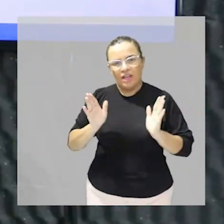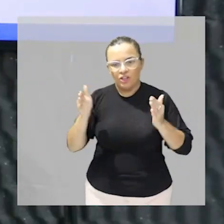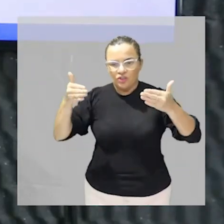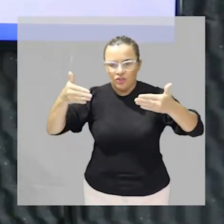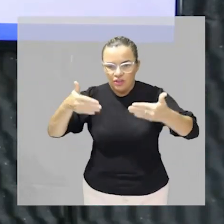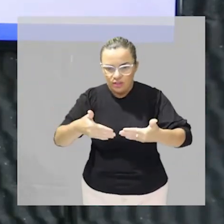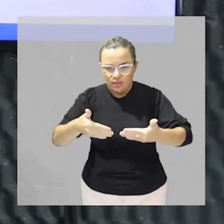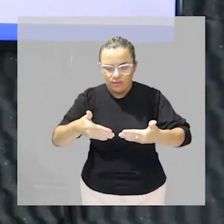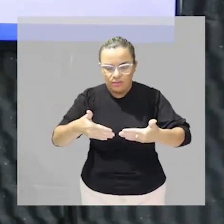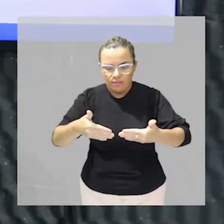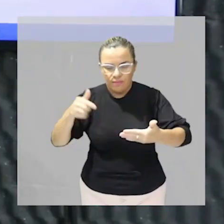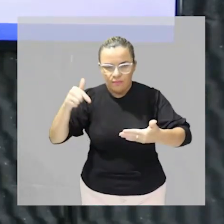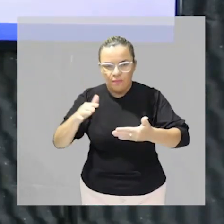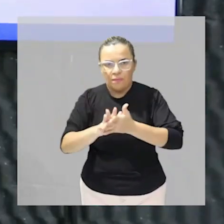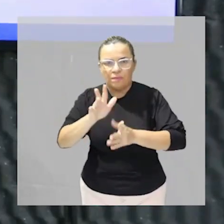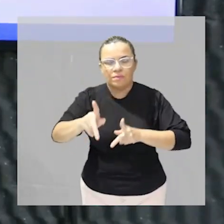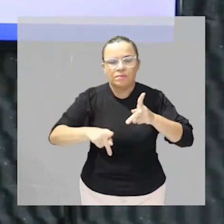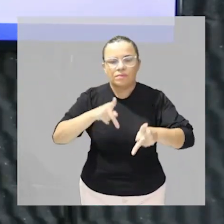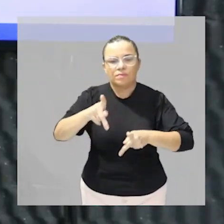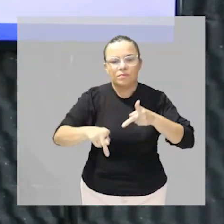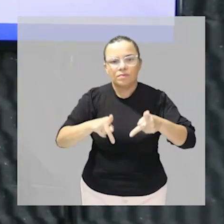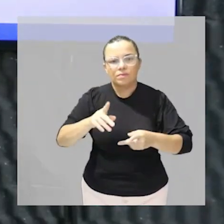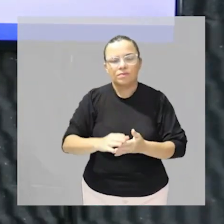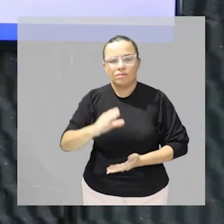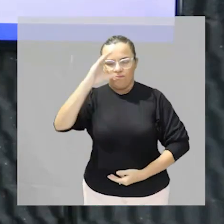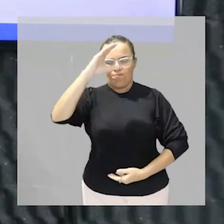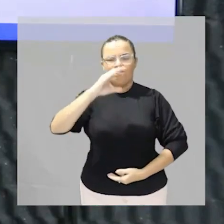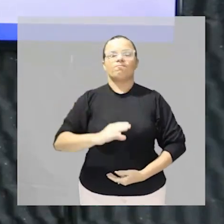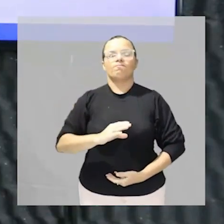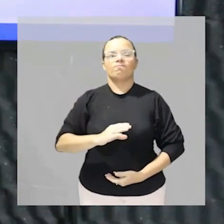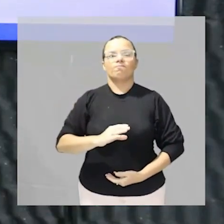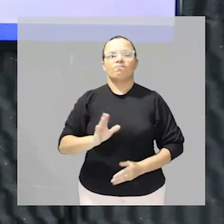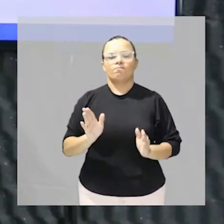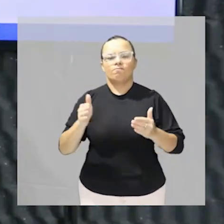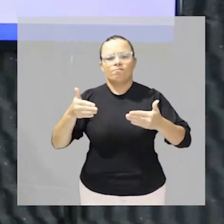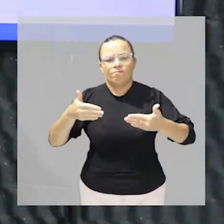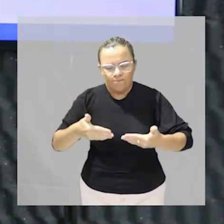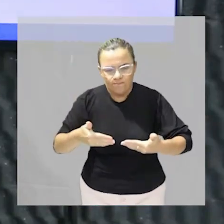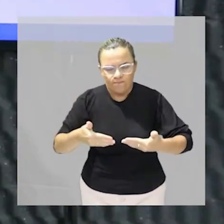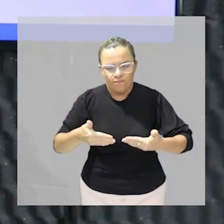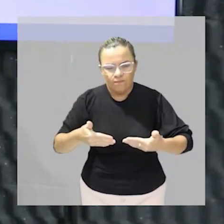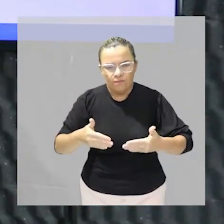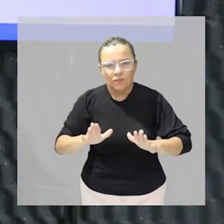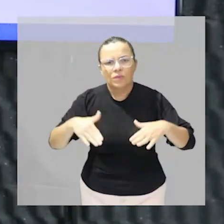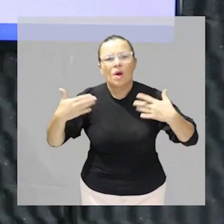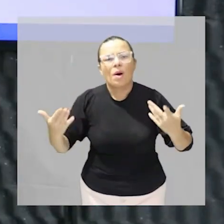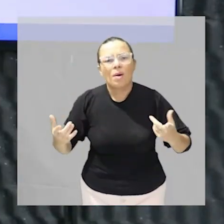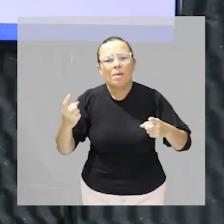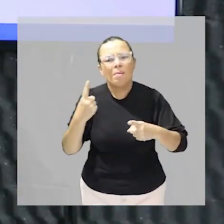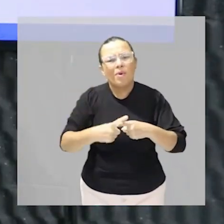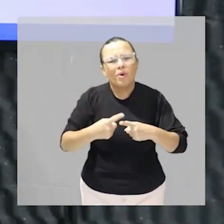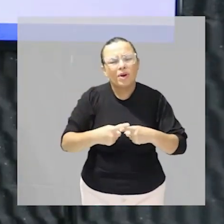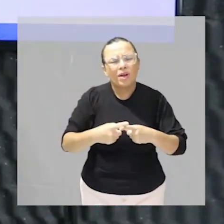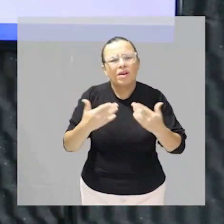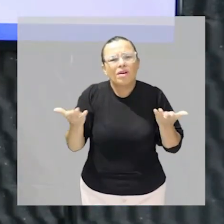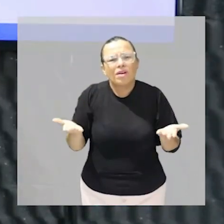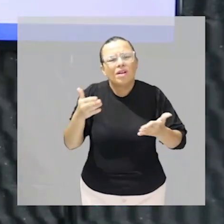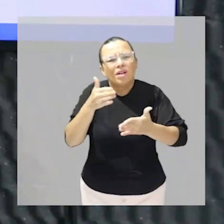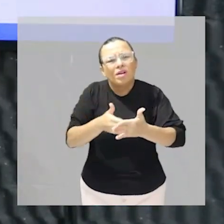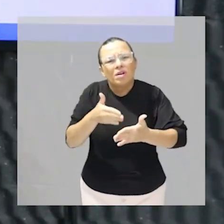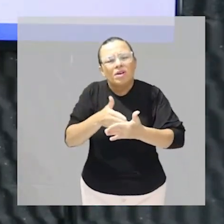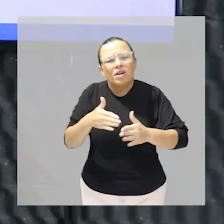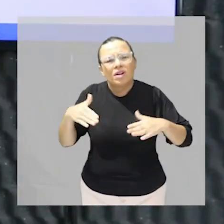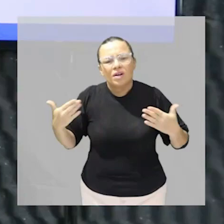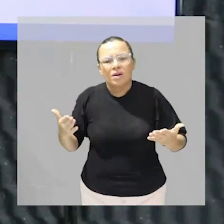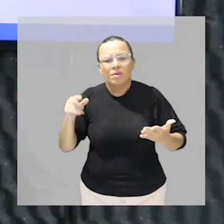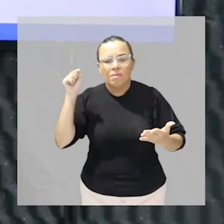restrita, que esse povo, esse cidadão, ele é restrito. Por que ele é restrito? Porque aqui